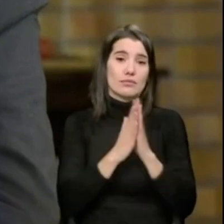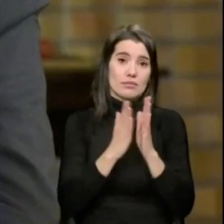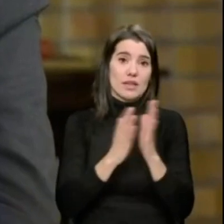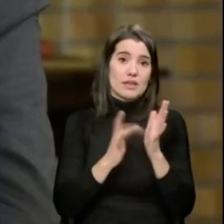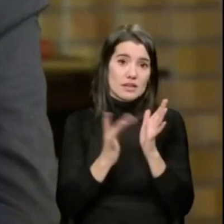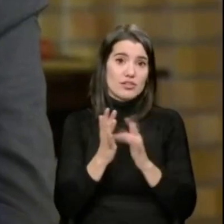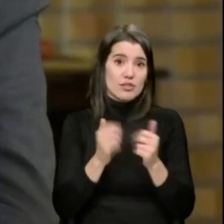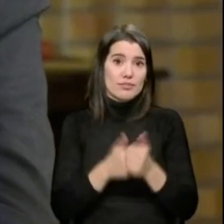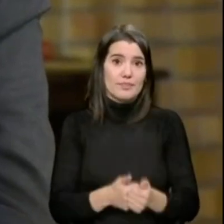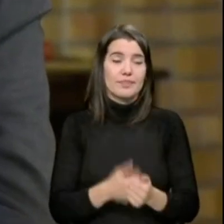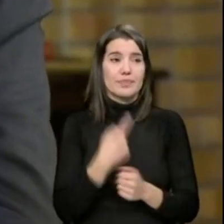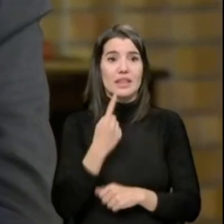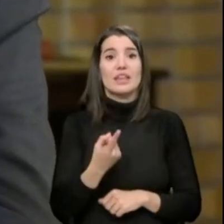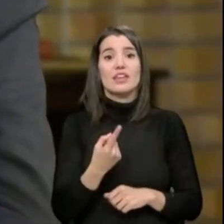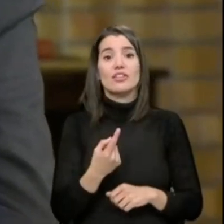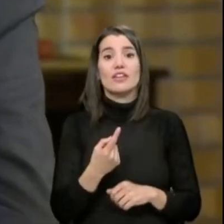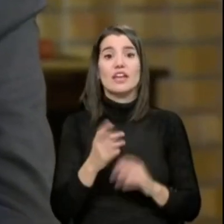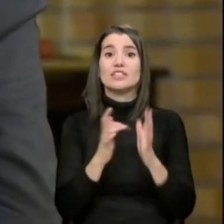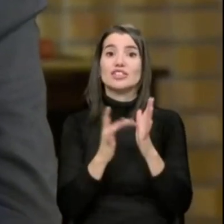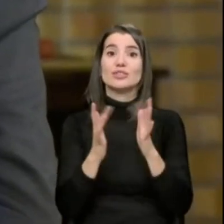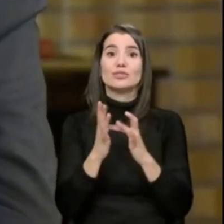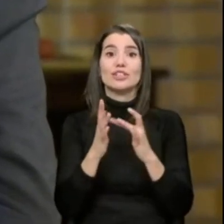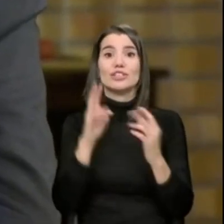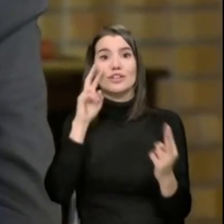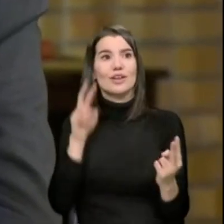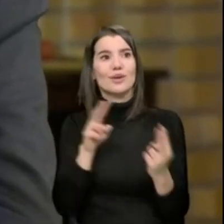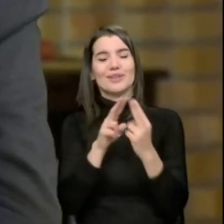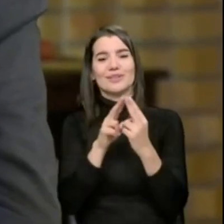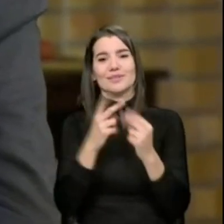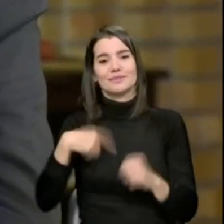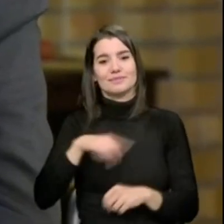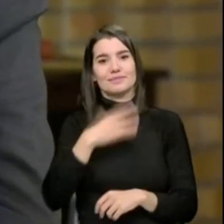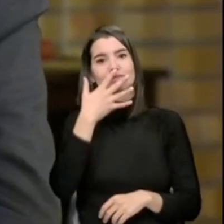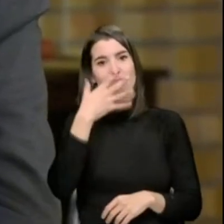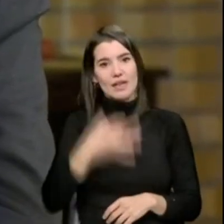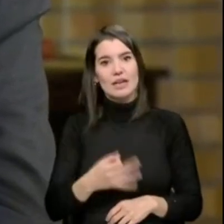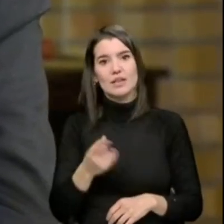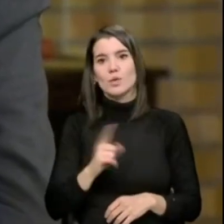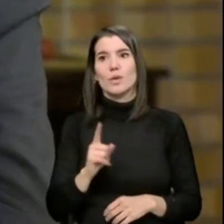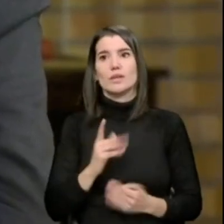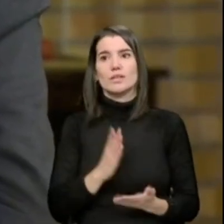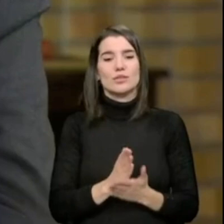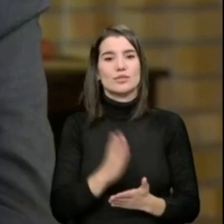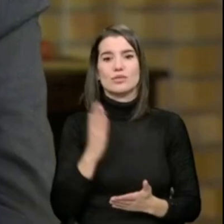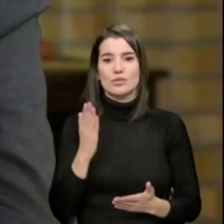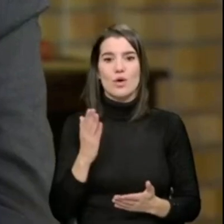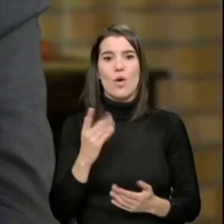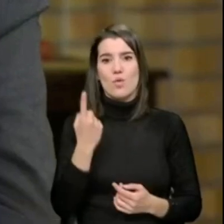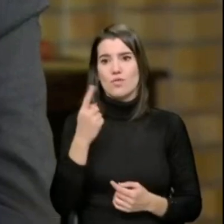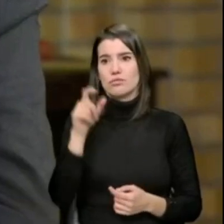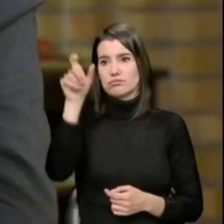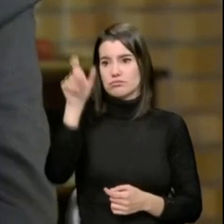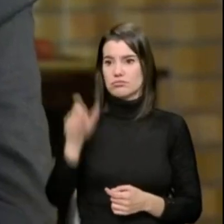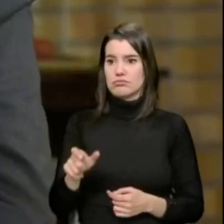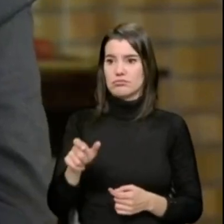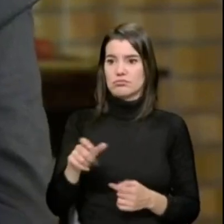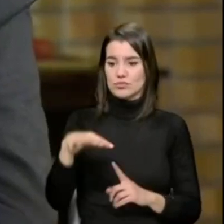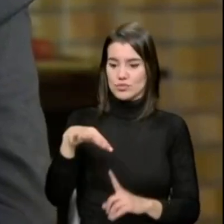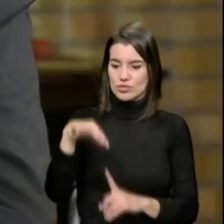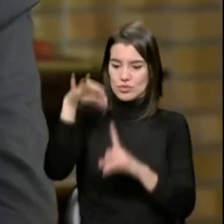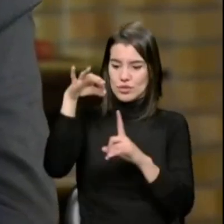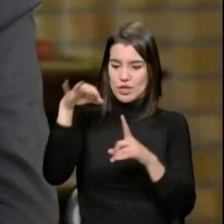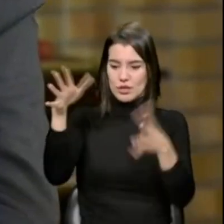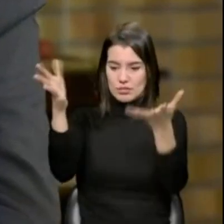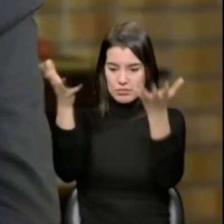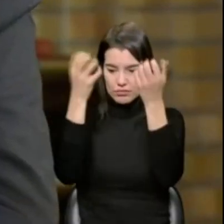define-se como um encontro com Jesus Cristo, que nós acreditamos não ser simplesmente um profeta, um